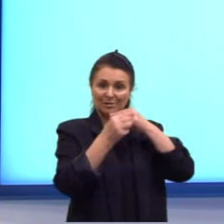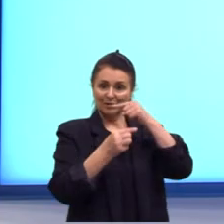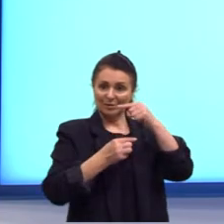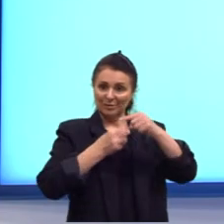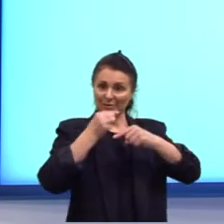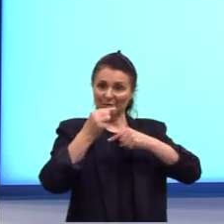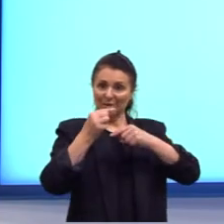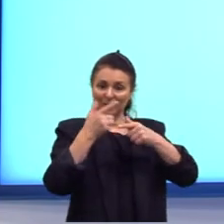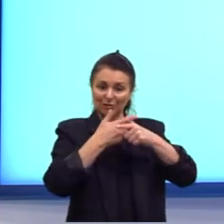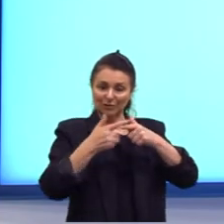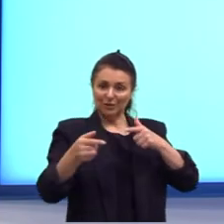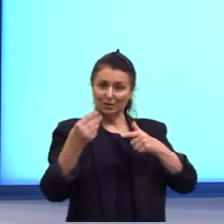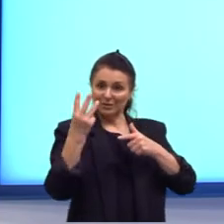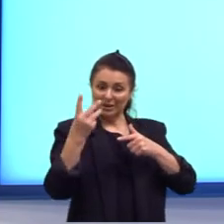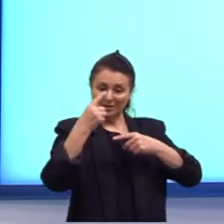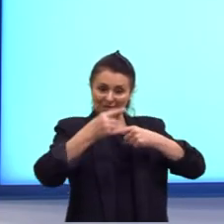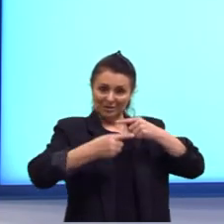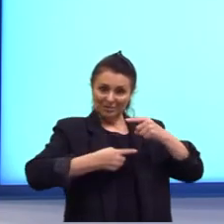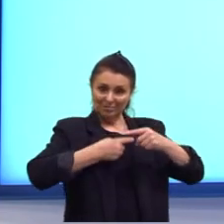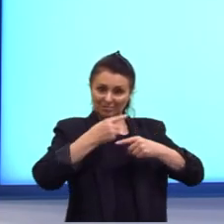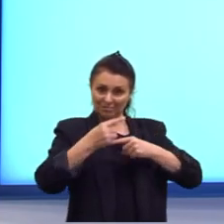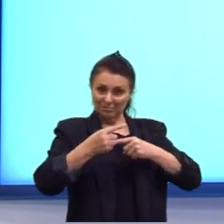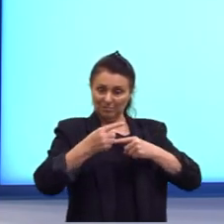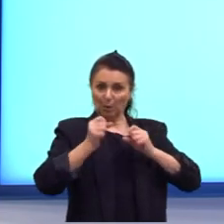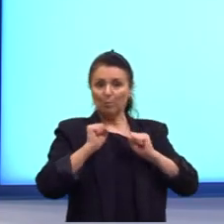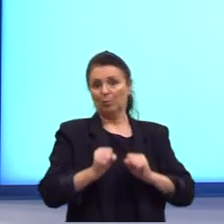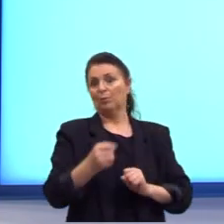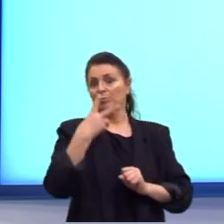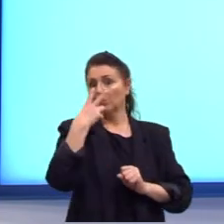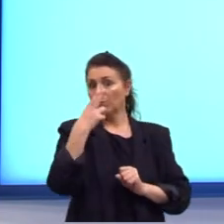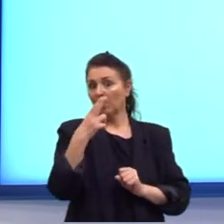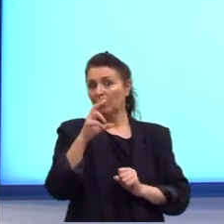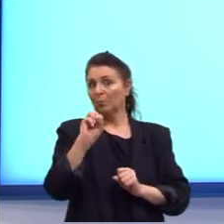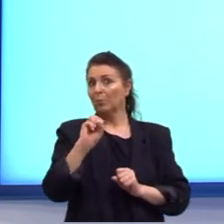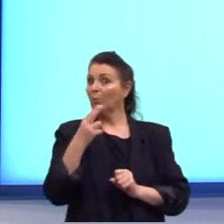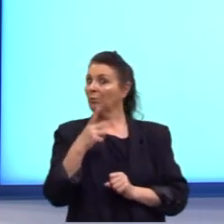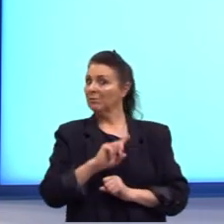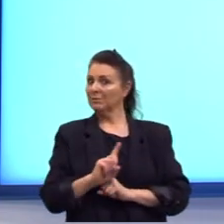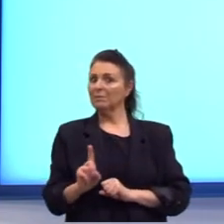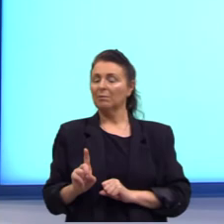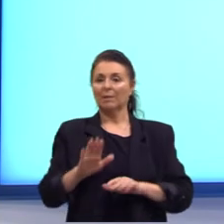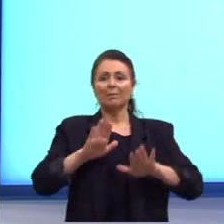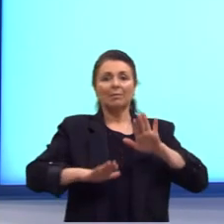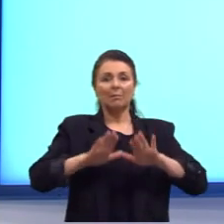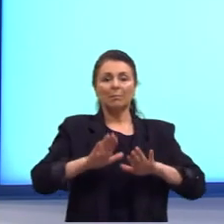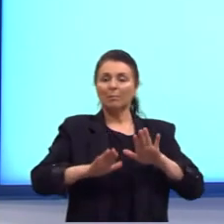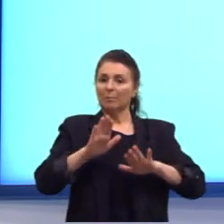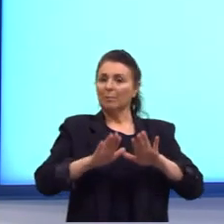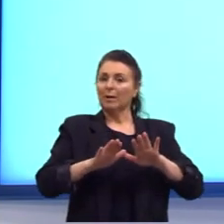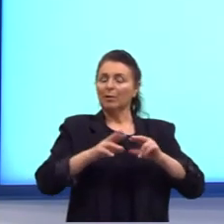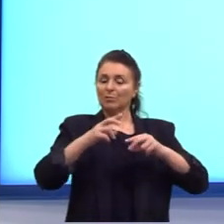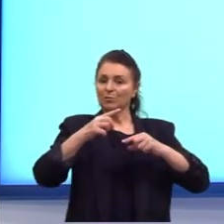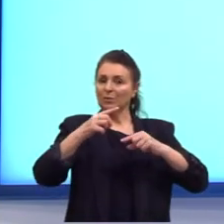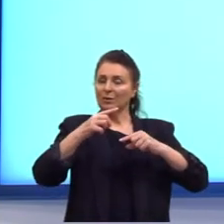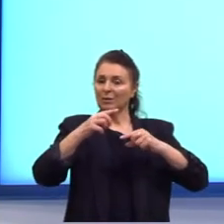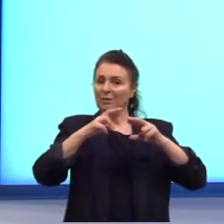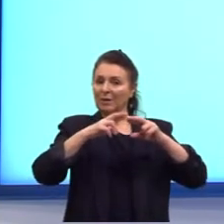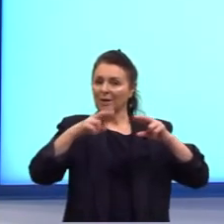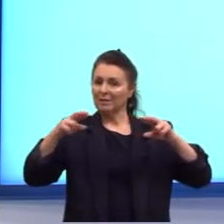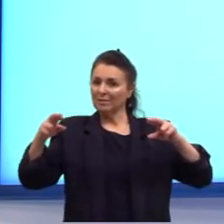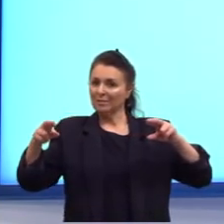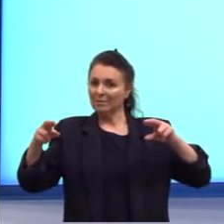nela pode-se dividir de forma igual ou não depende do valor né da Resistência tá então aqui